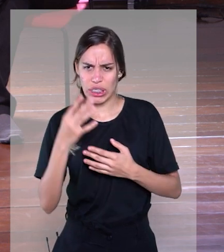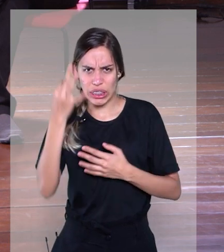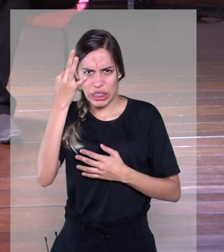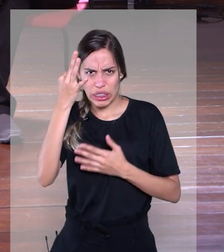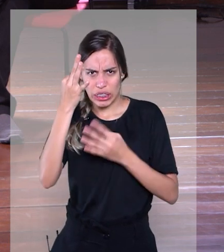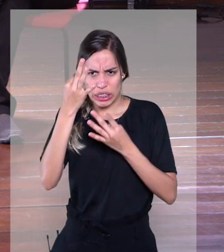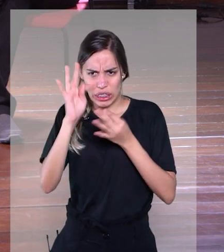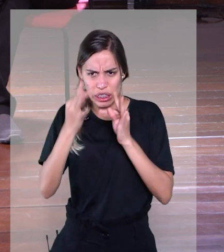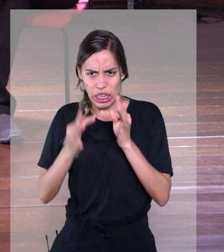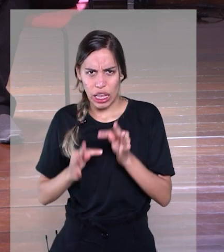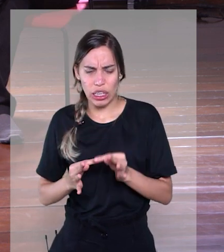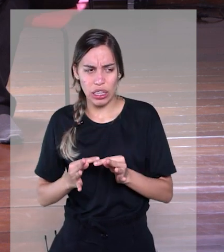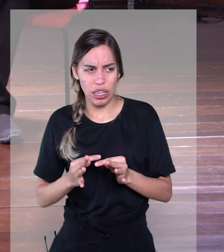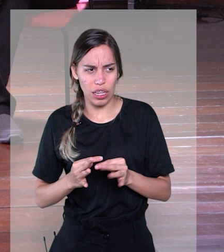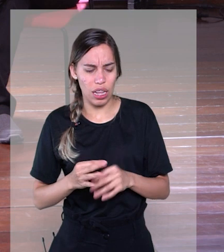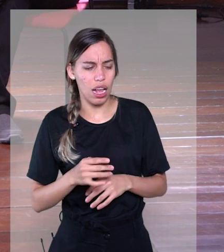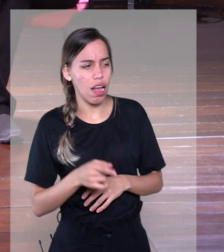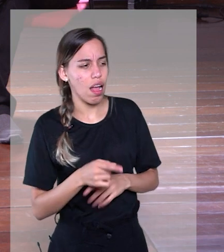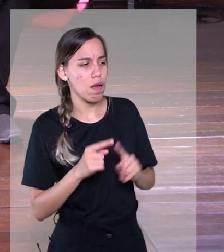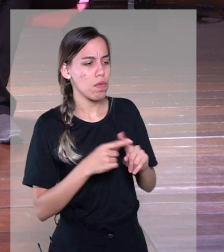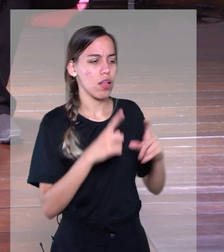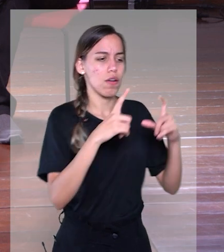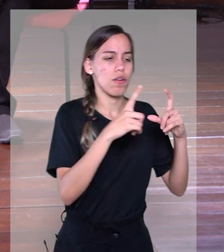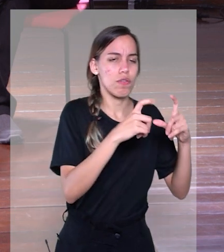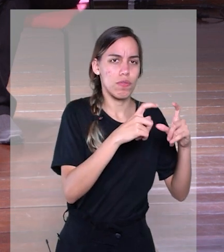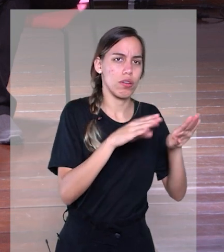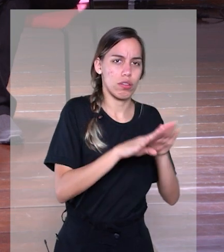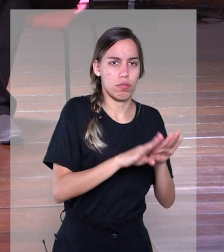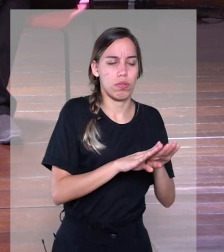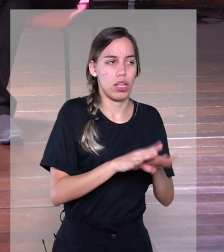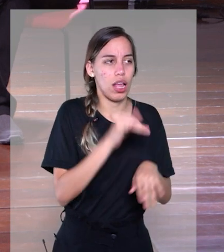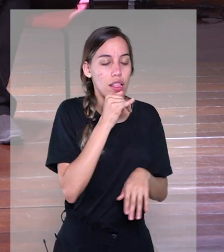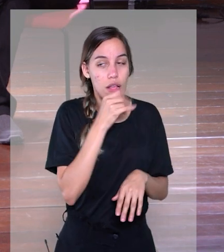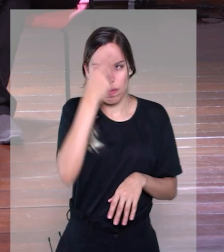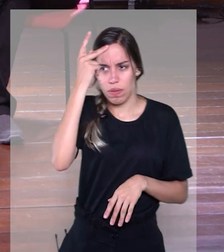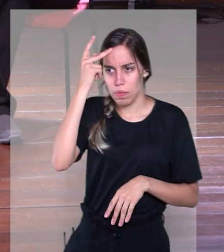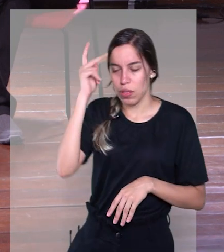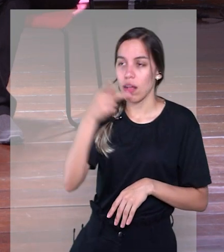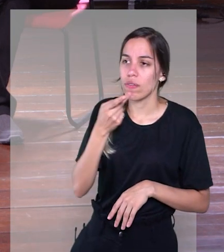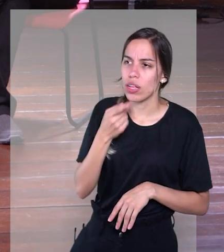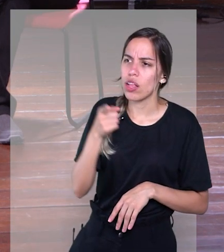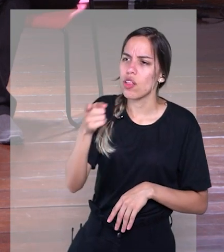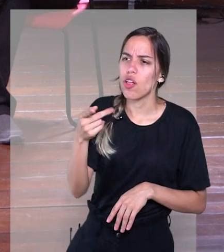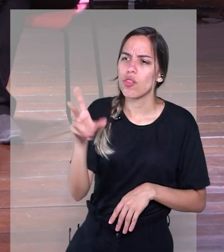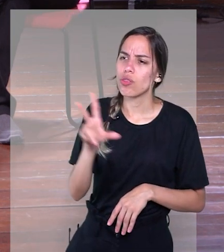eu brinco às vezes, falo assim, nossa, sua foto é linda, qual a tua câmera? Eu falo assim, olha, A câmera é o meu